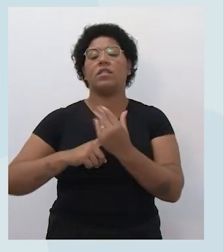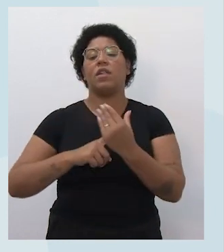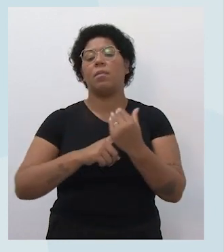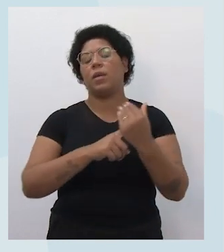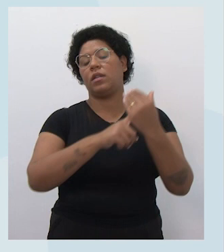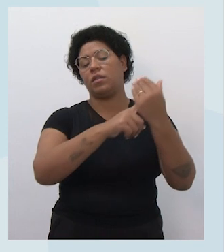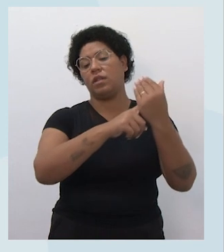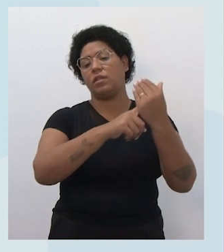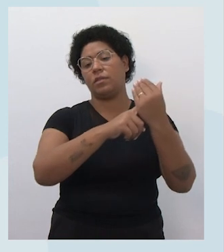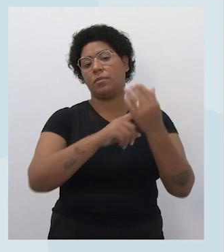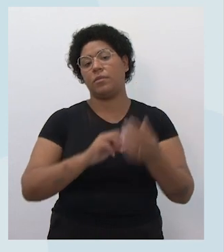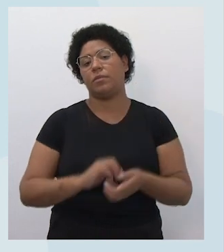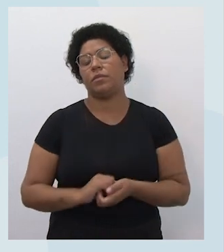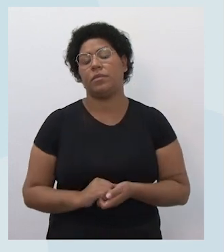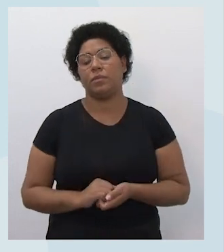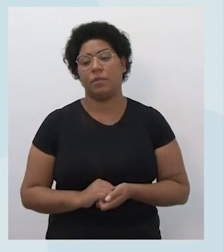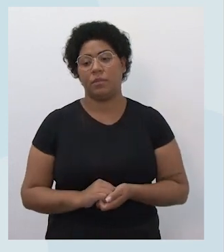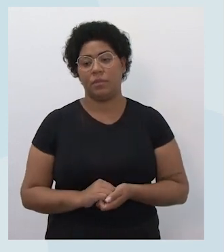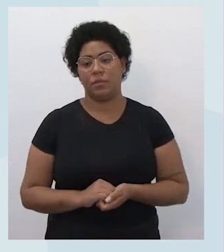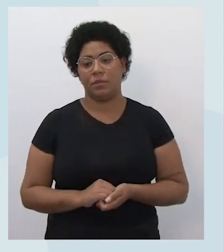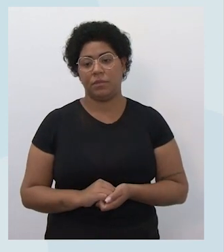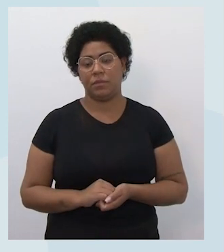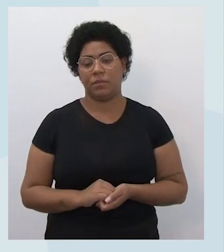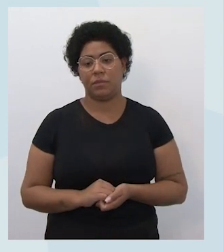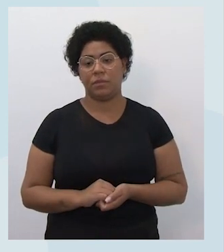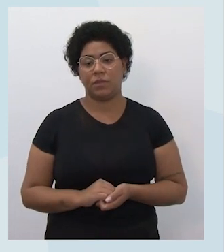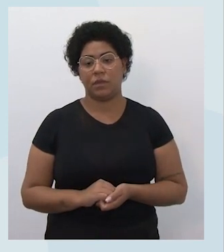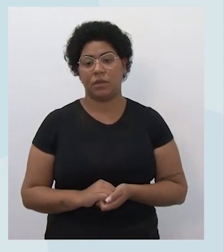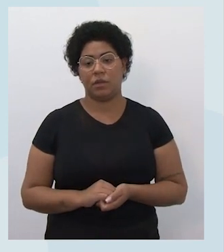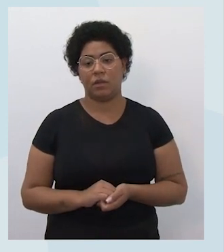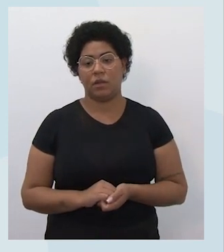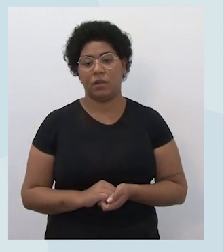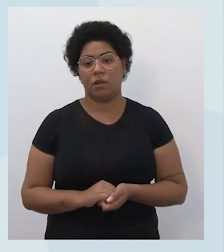ferramentas digitais. Próximo.